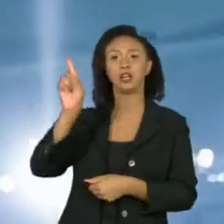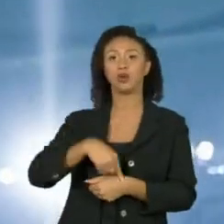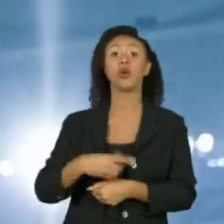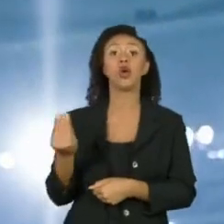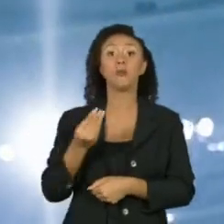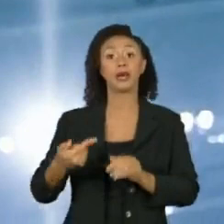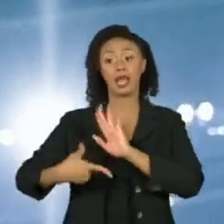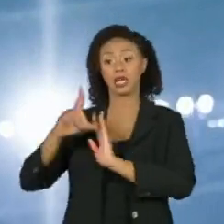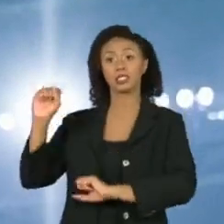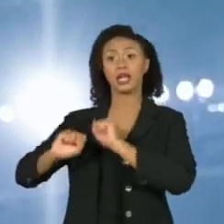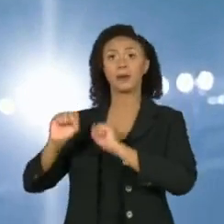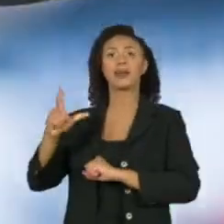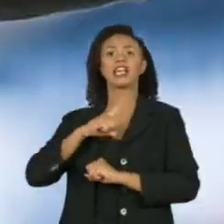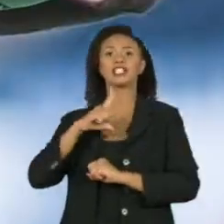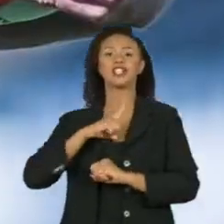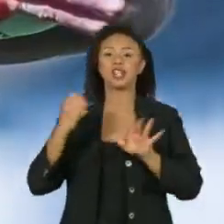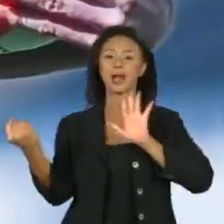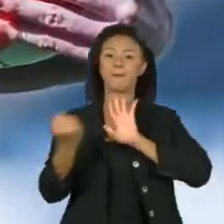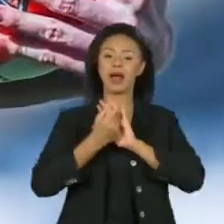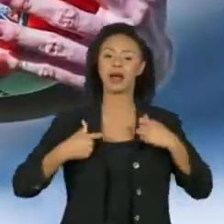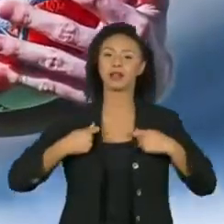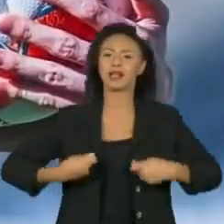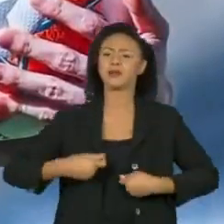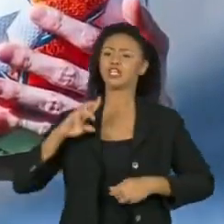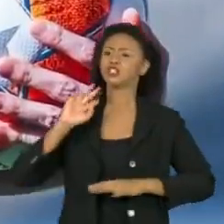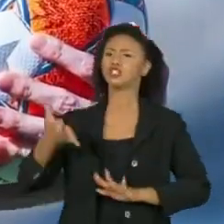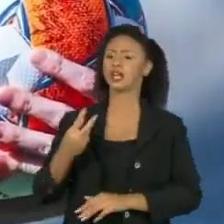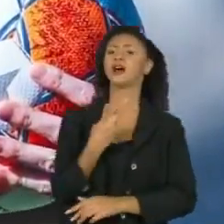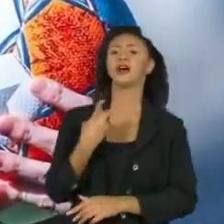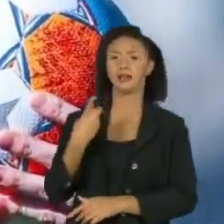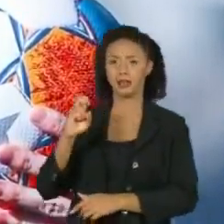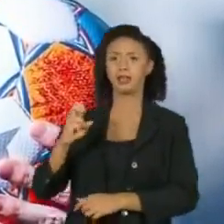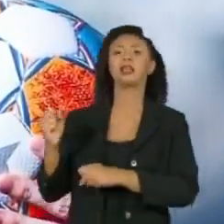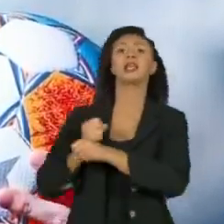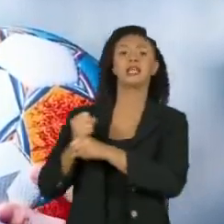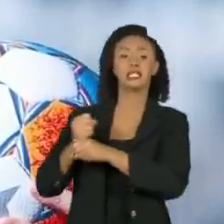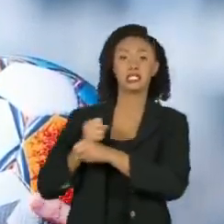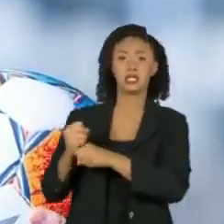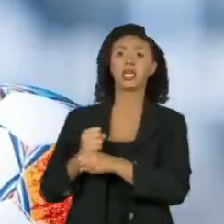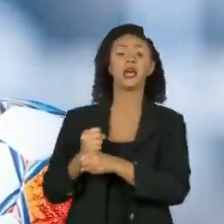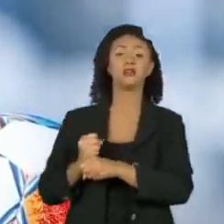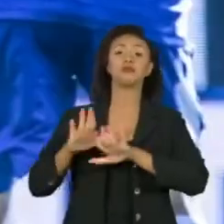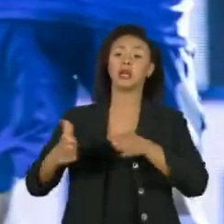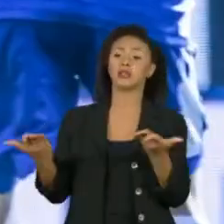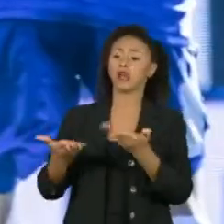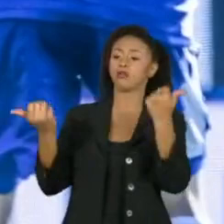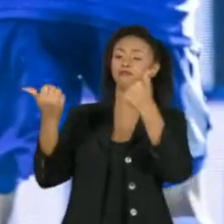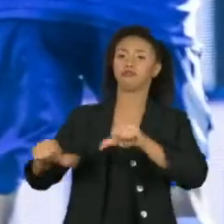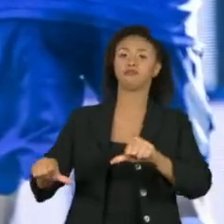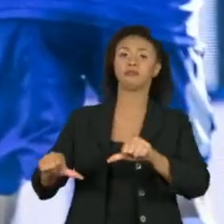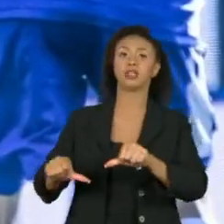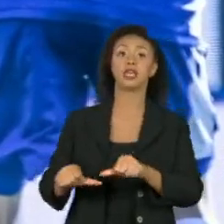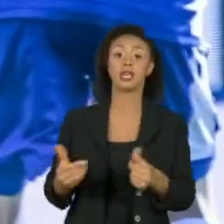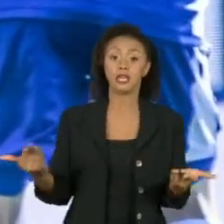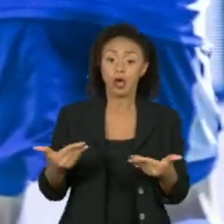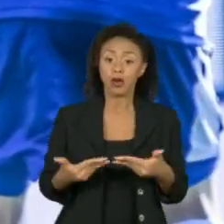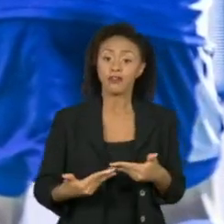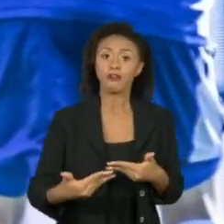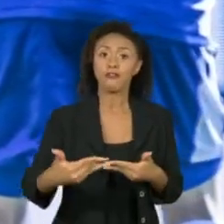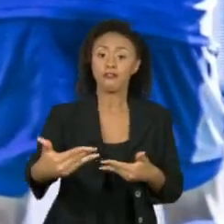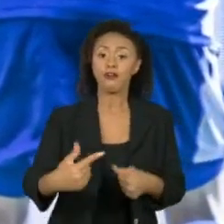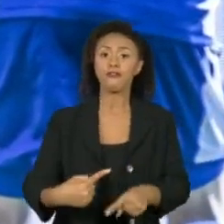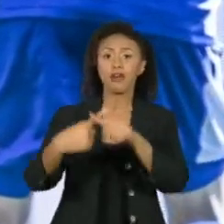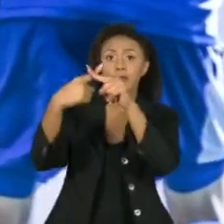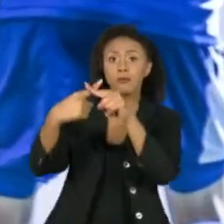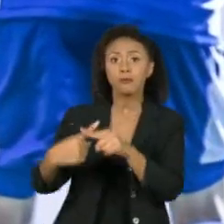as camisas da equipe a 15 anos apesar de passar por dificuldades financeiras e neste momento disputar a segunda divisão